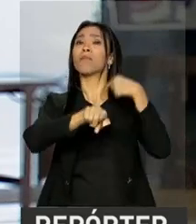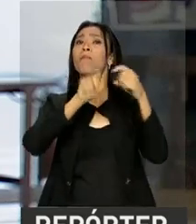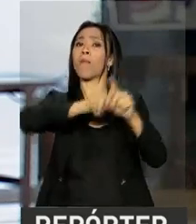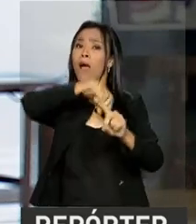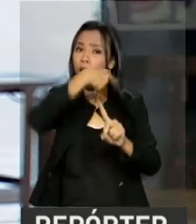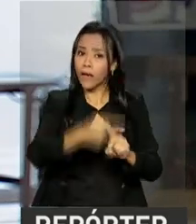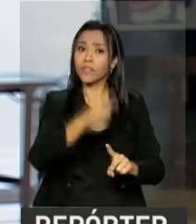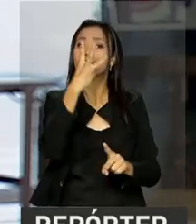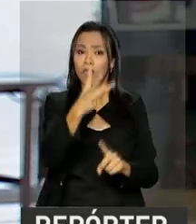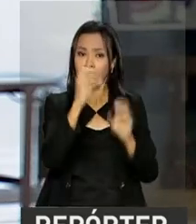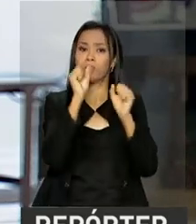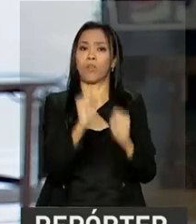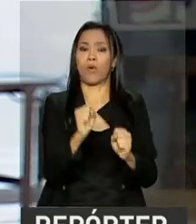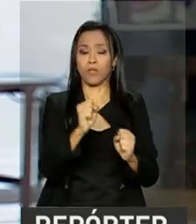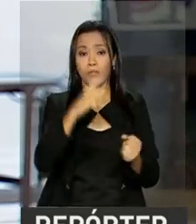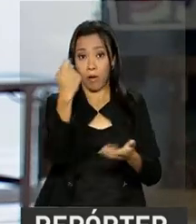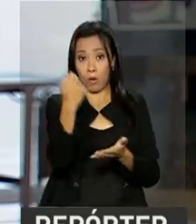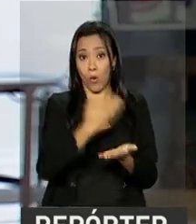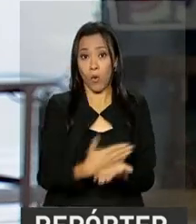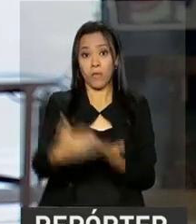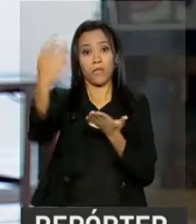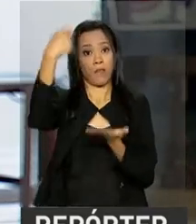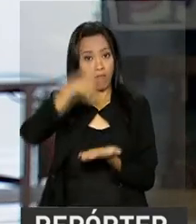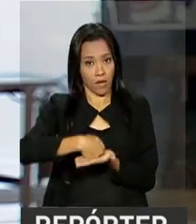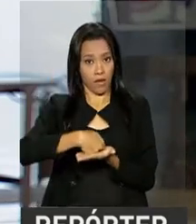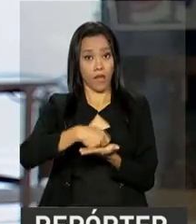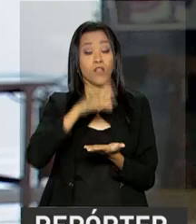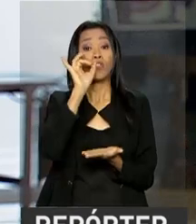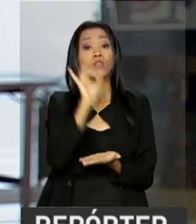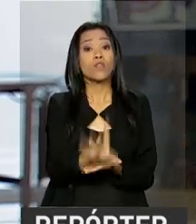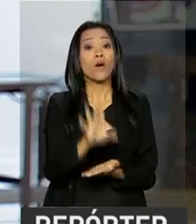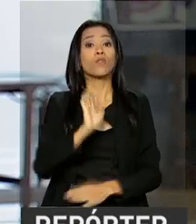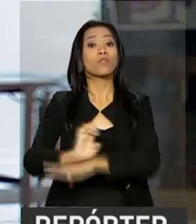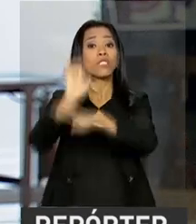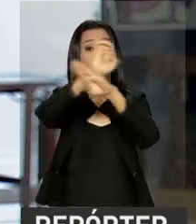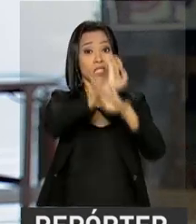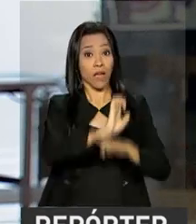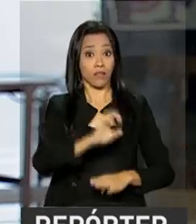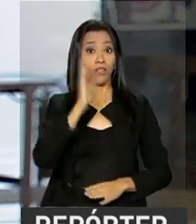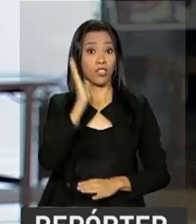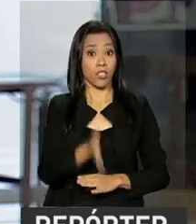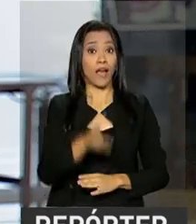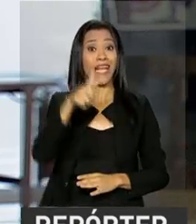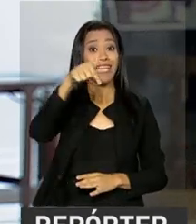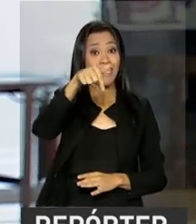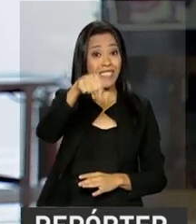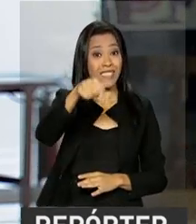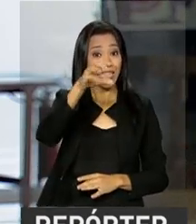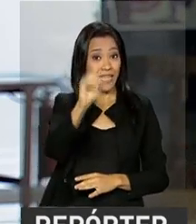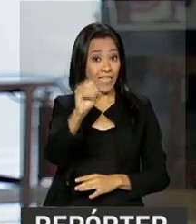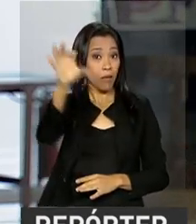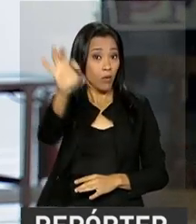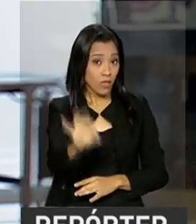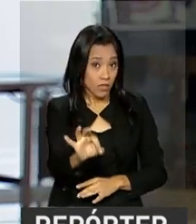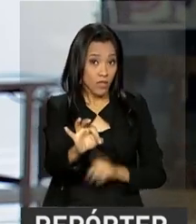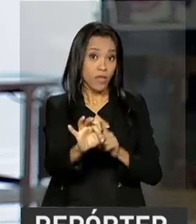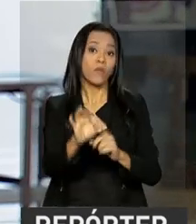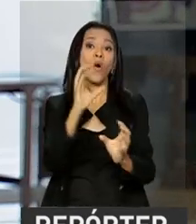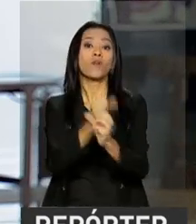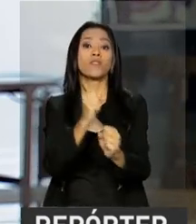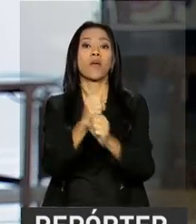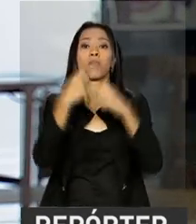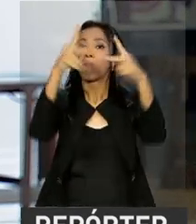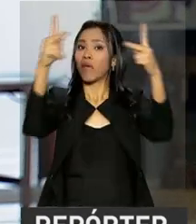mas só vai valer para aqueles estados que estão com mais de 70% do orçamento comprometidos com